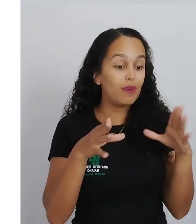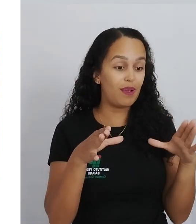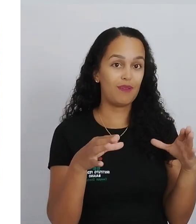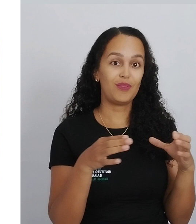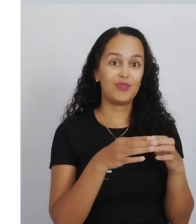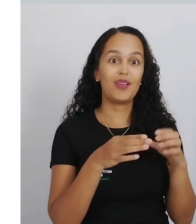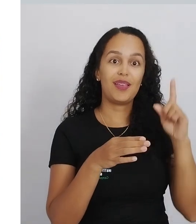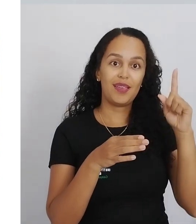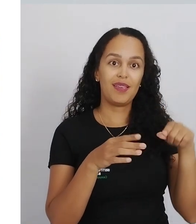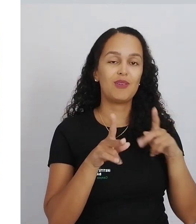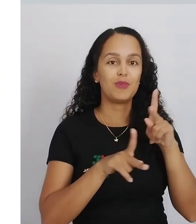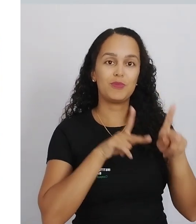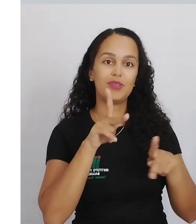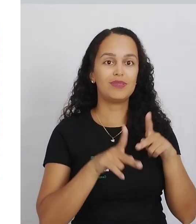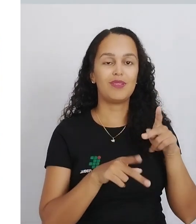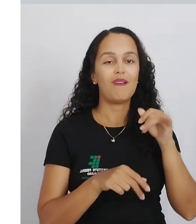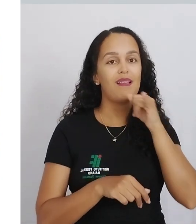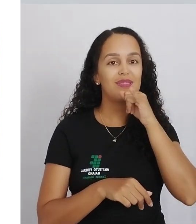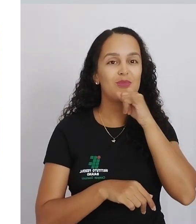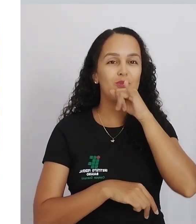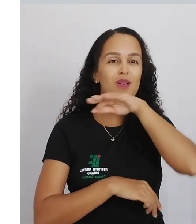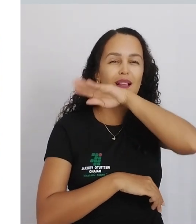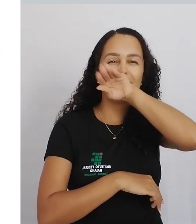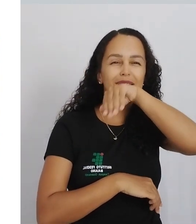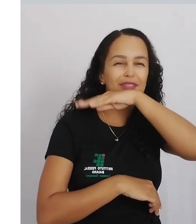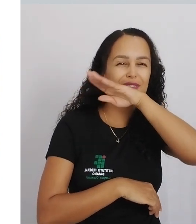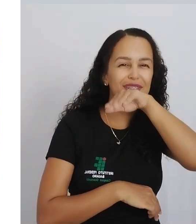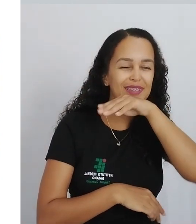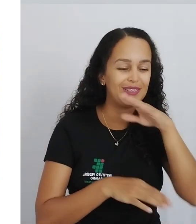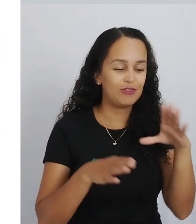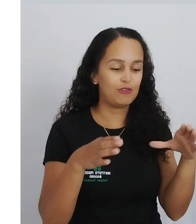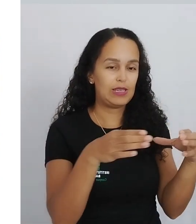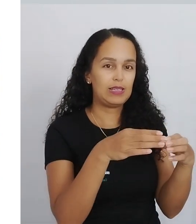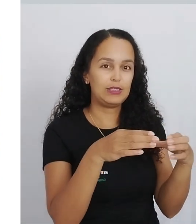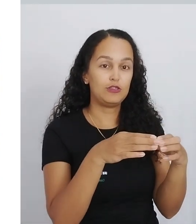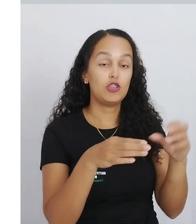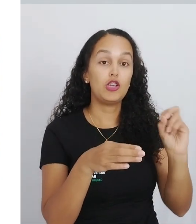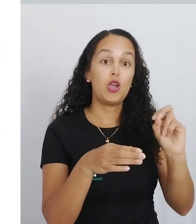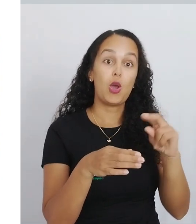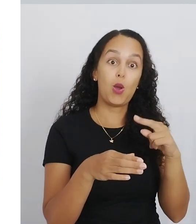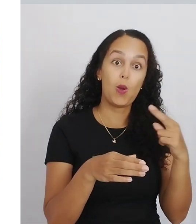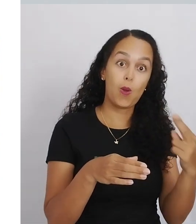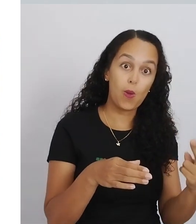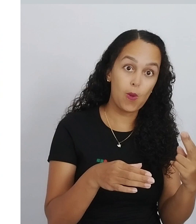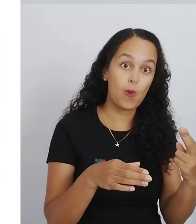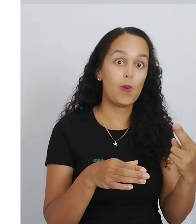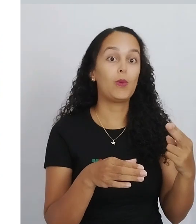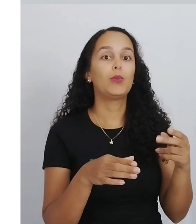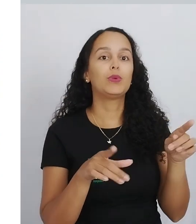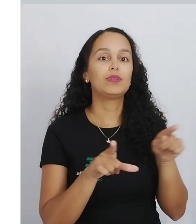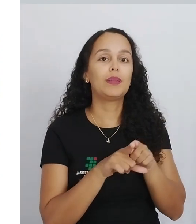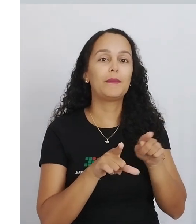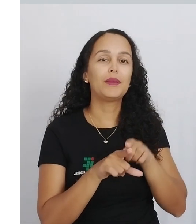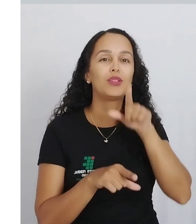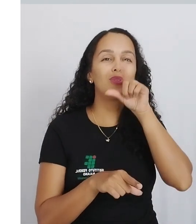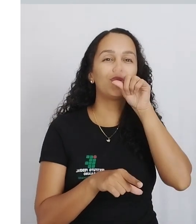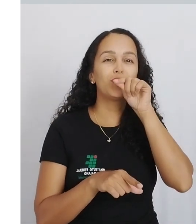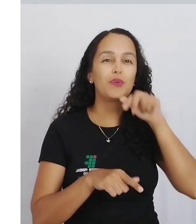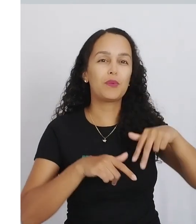eu posso ter um grupo de elefantes ou um grupo de flamingos, né? Uma população de elefantes ou uma população de